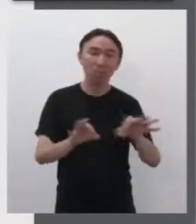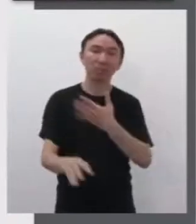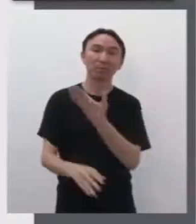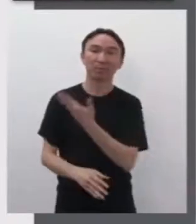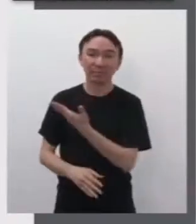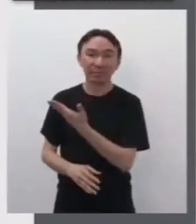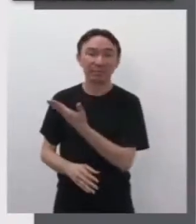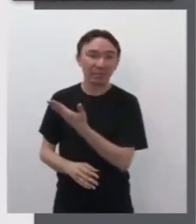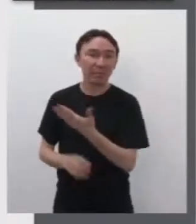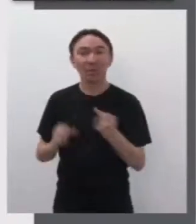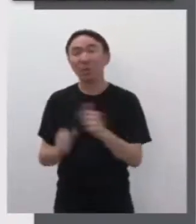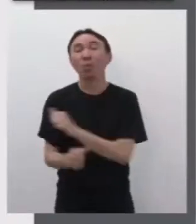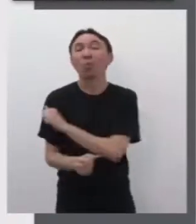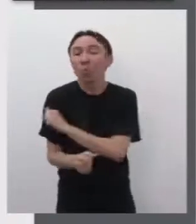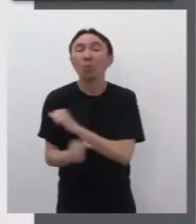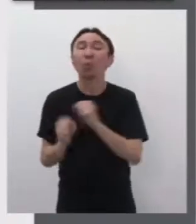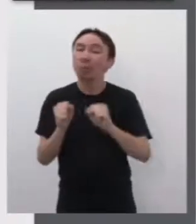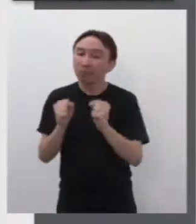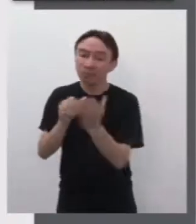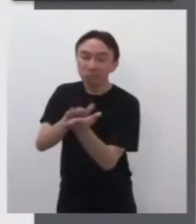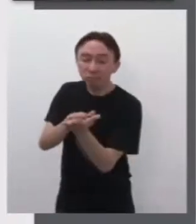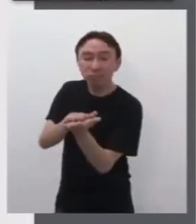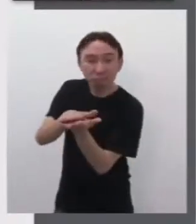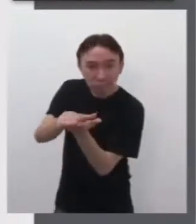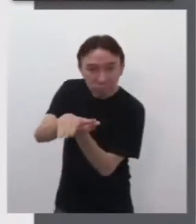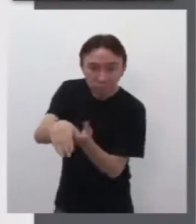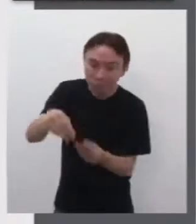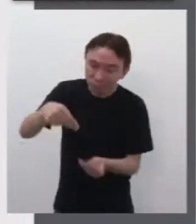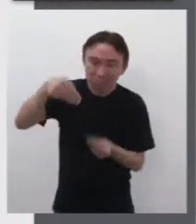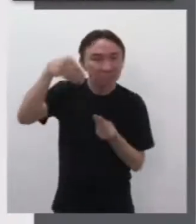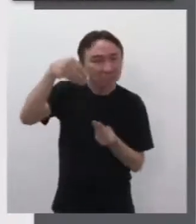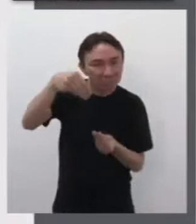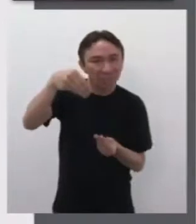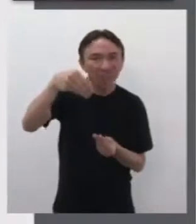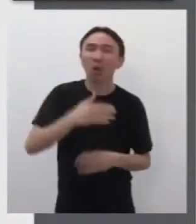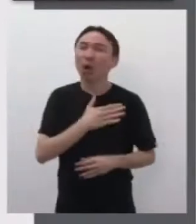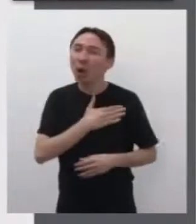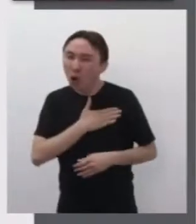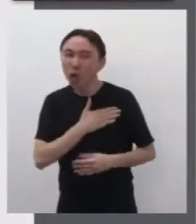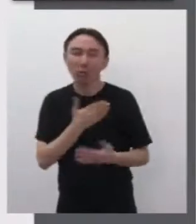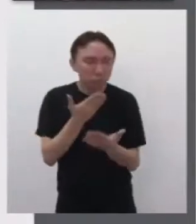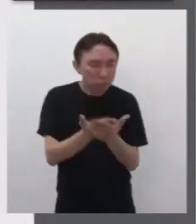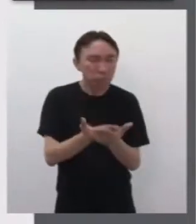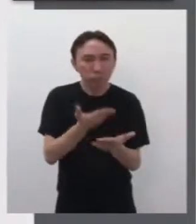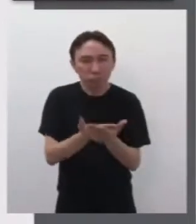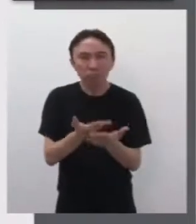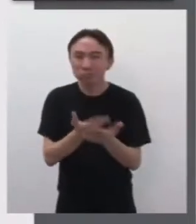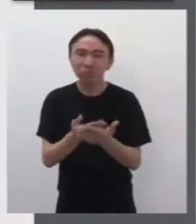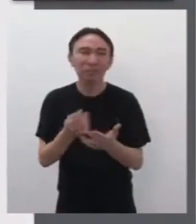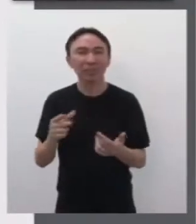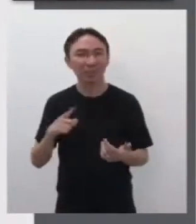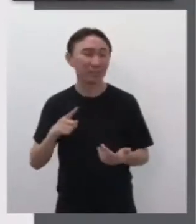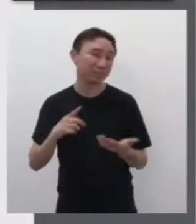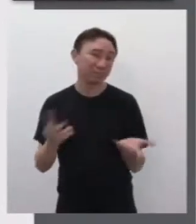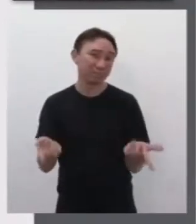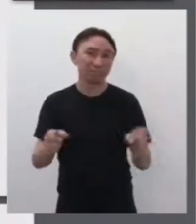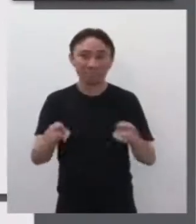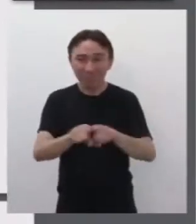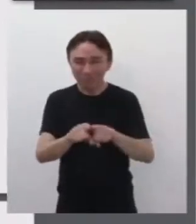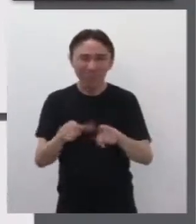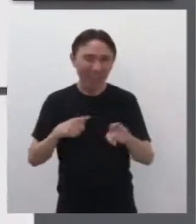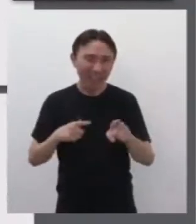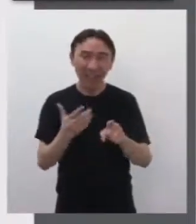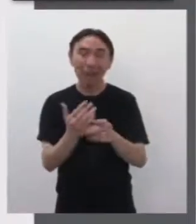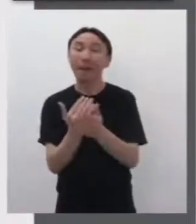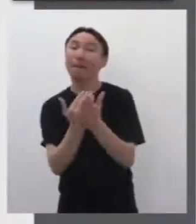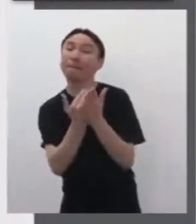o aluno ele pode imprimir e tem algumas questões de preparação para o Enem e até mesmo um conteúdo de reforço,